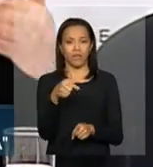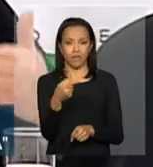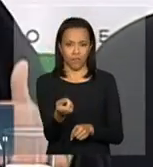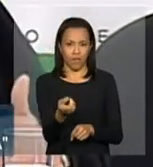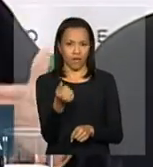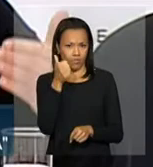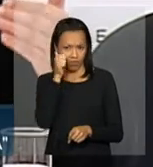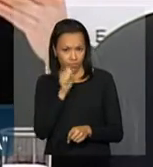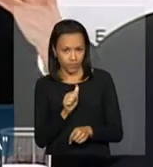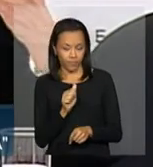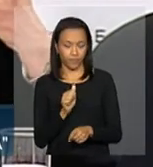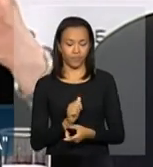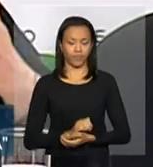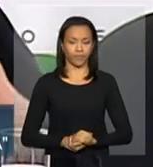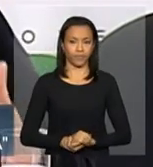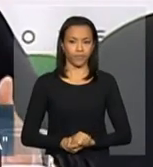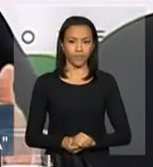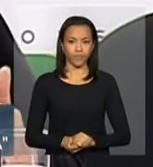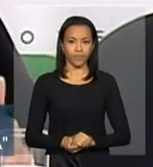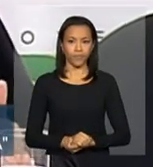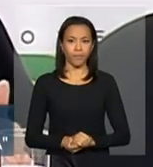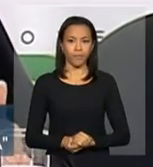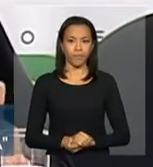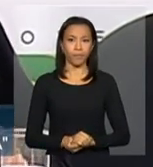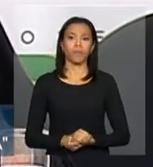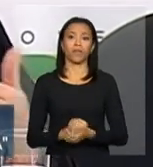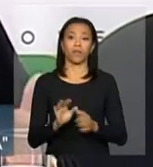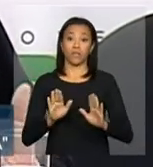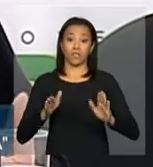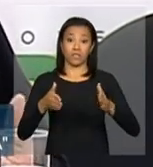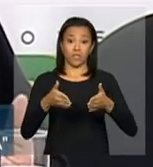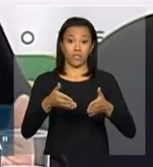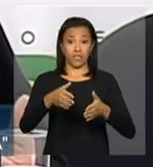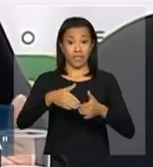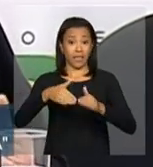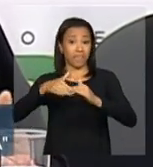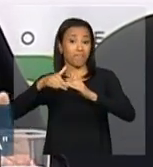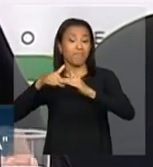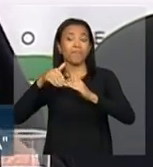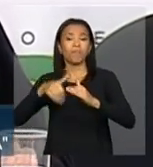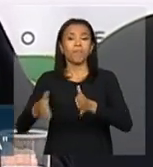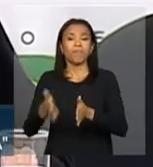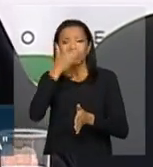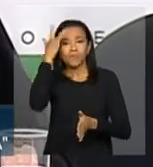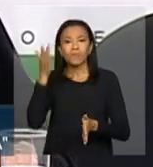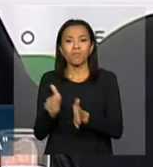as mulheres, os segmentos de mais baixa renda.